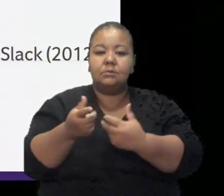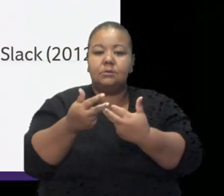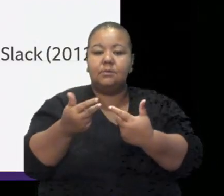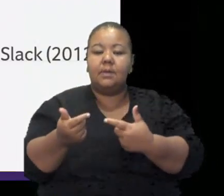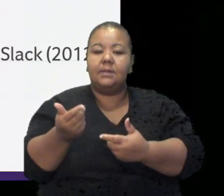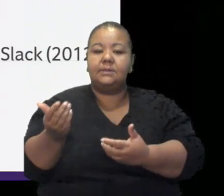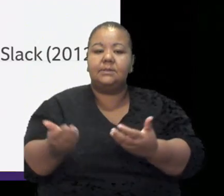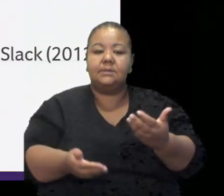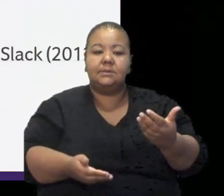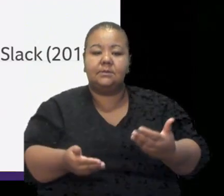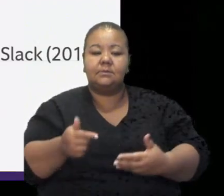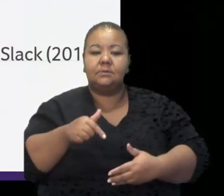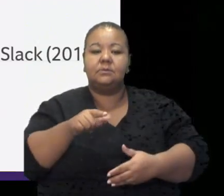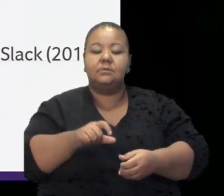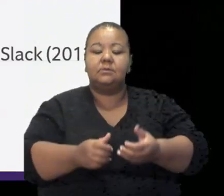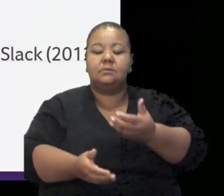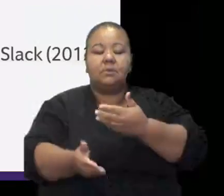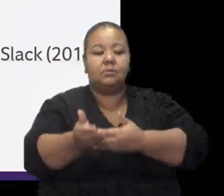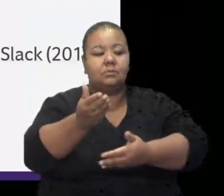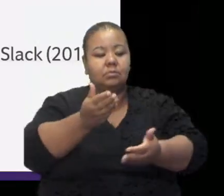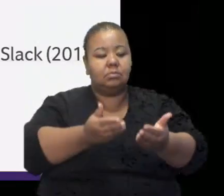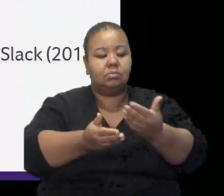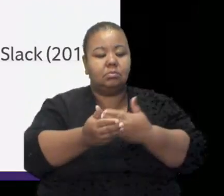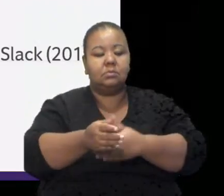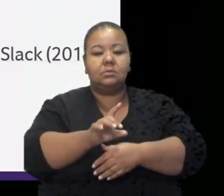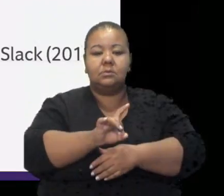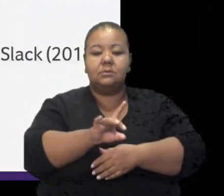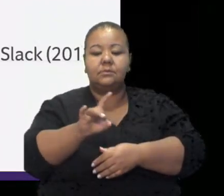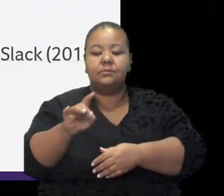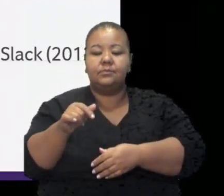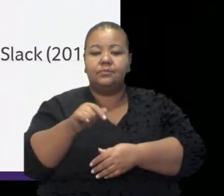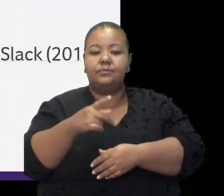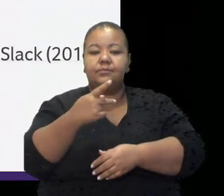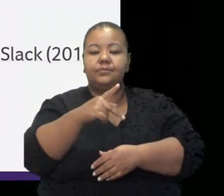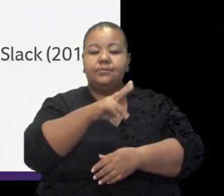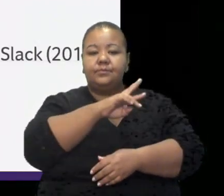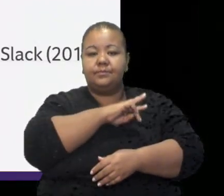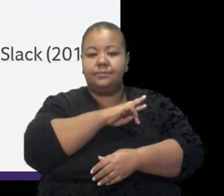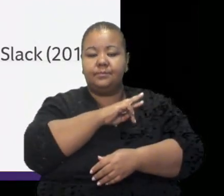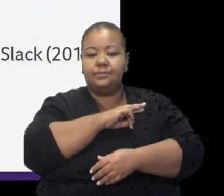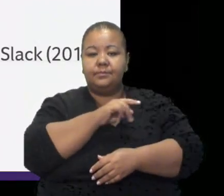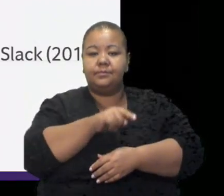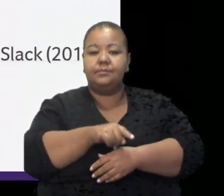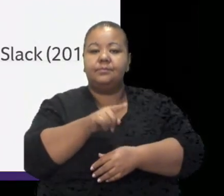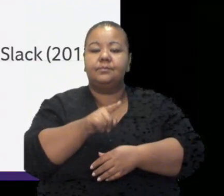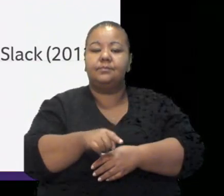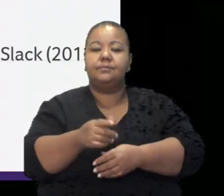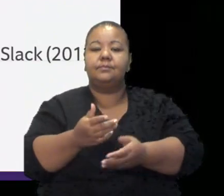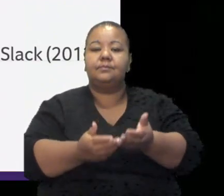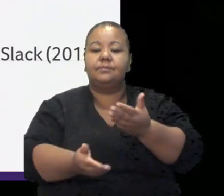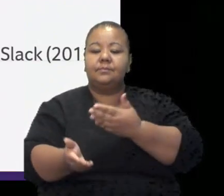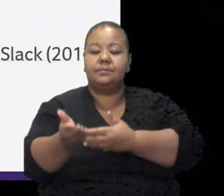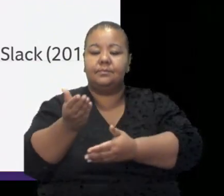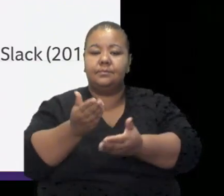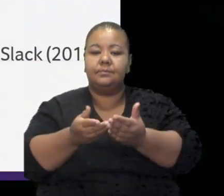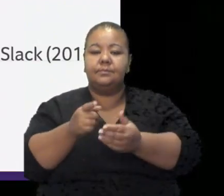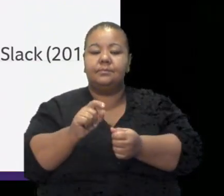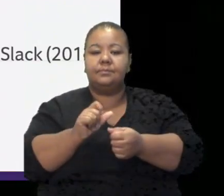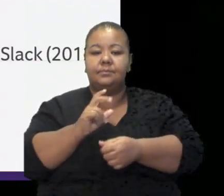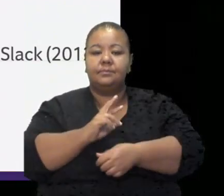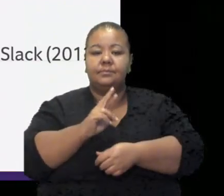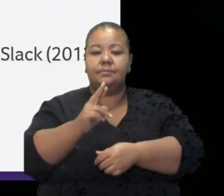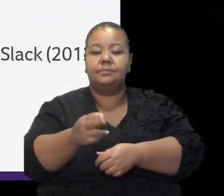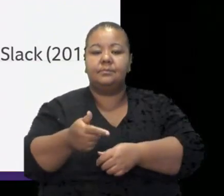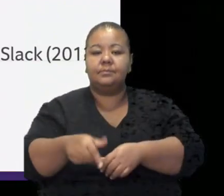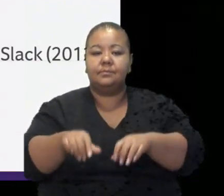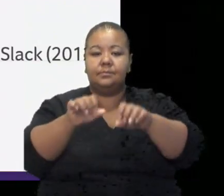serviços, que acabam interagindo entre si, cada qual com sua responsabilidade. E essa integração vai determinar o resultado do